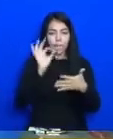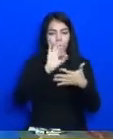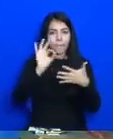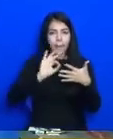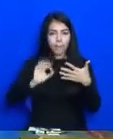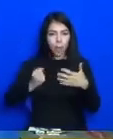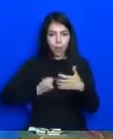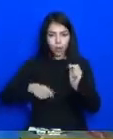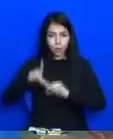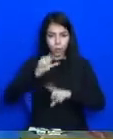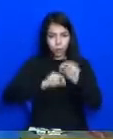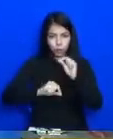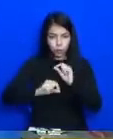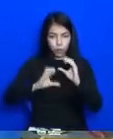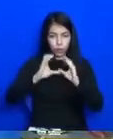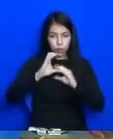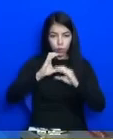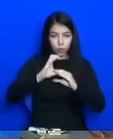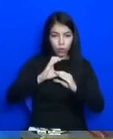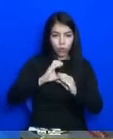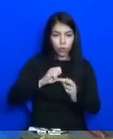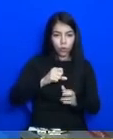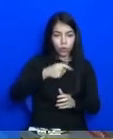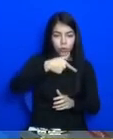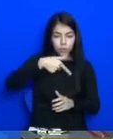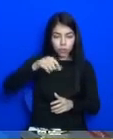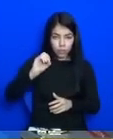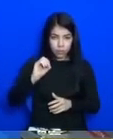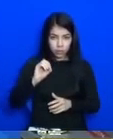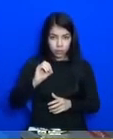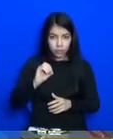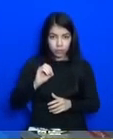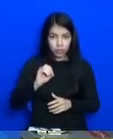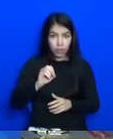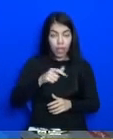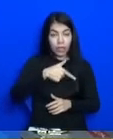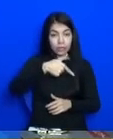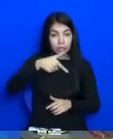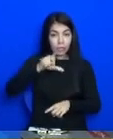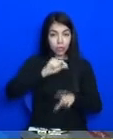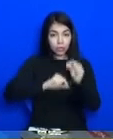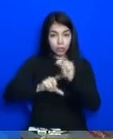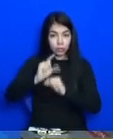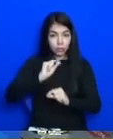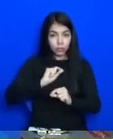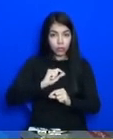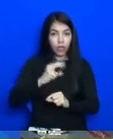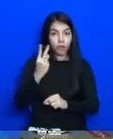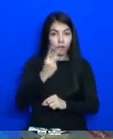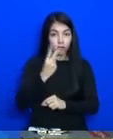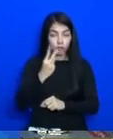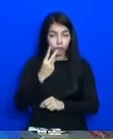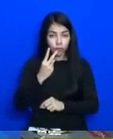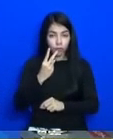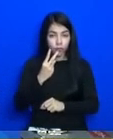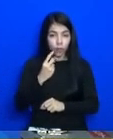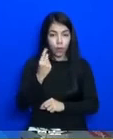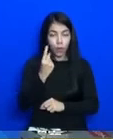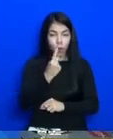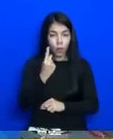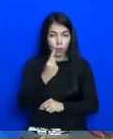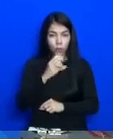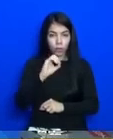no concurso número 700 do dia de sorte. As 7 dezenas sorteadas foram 22,